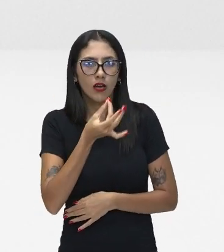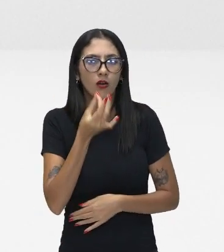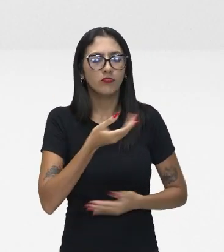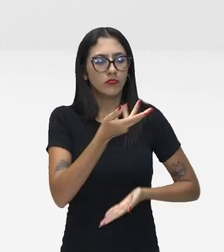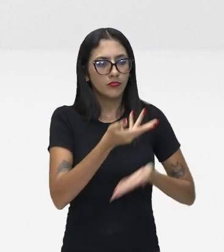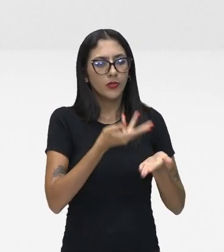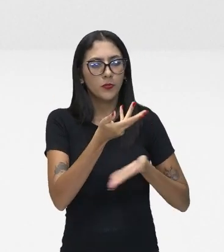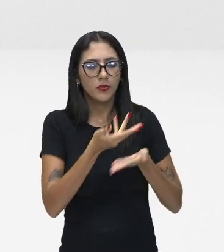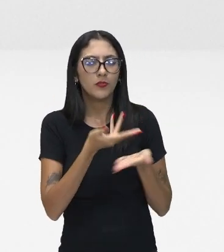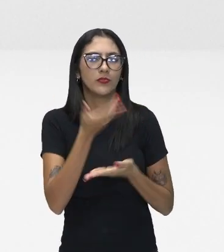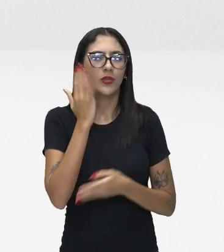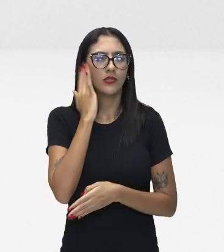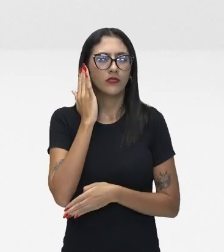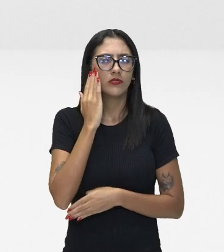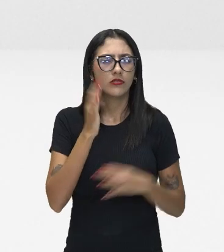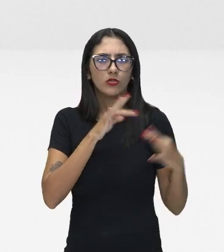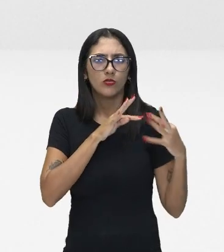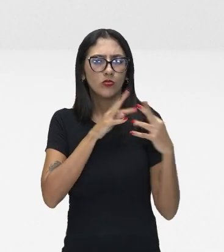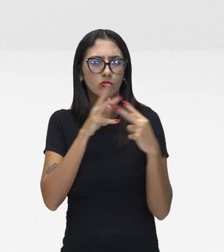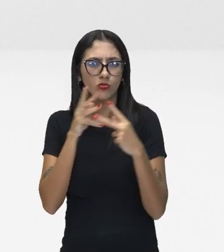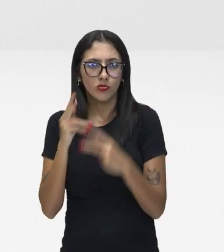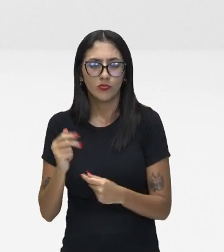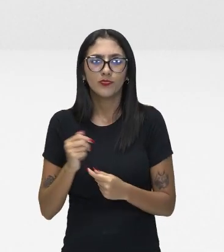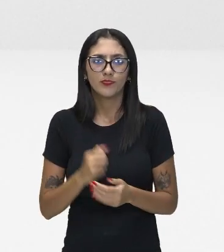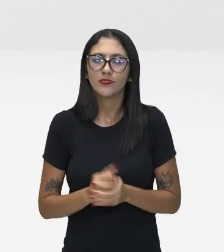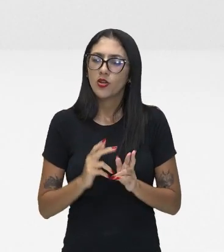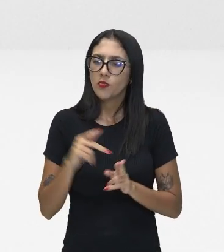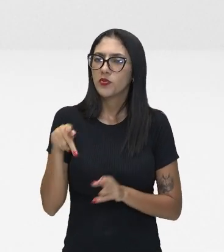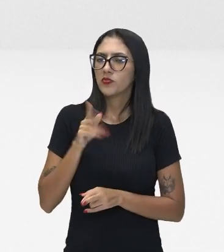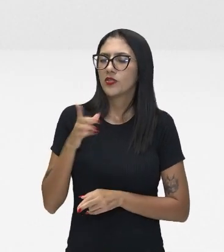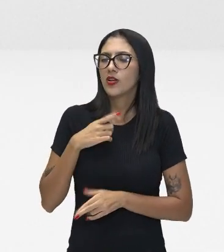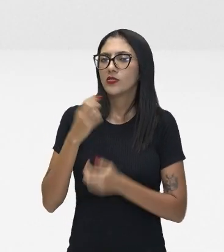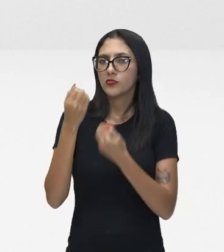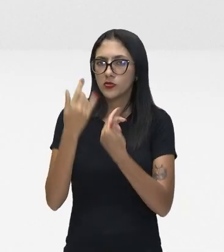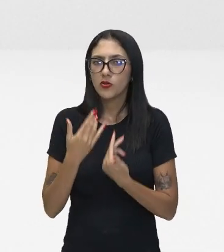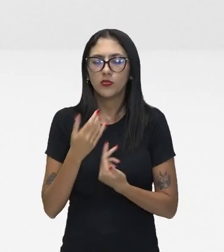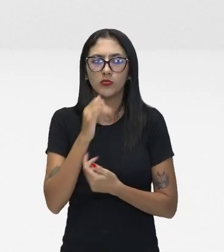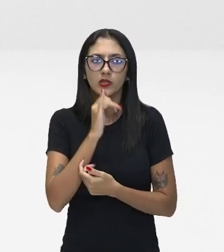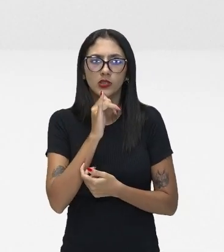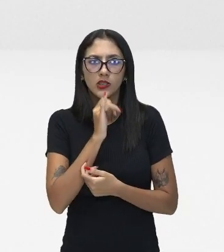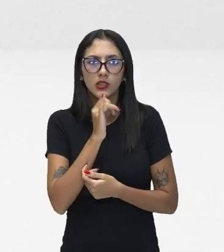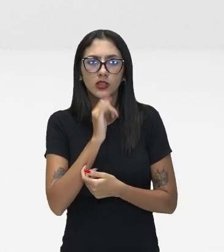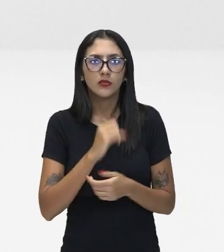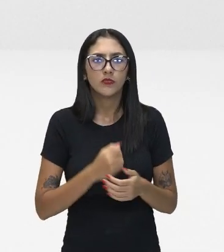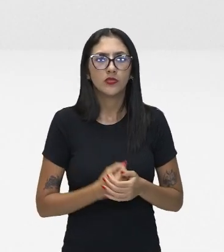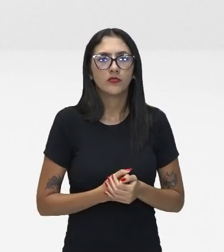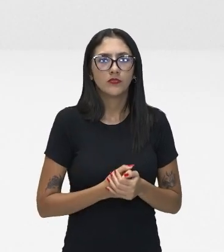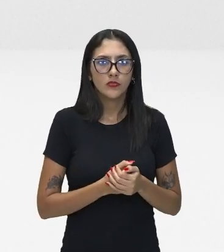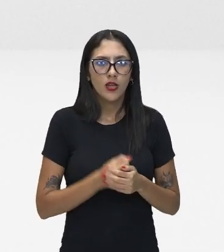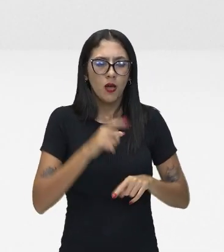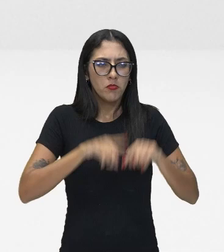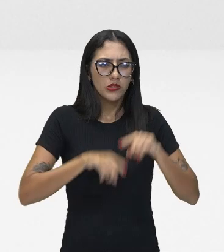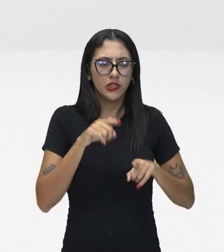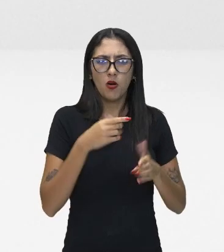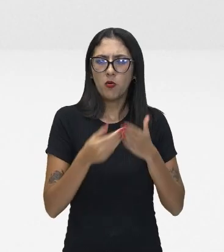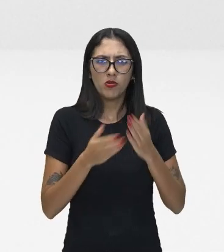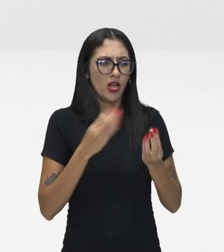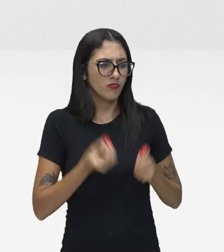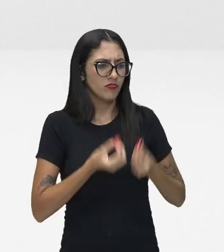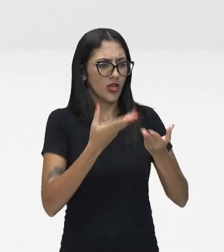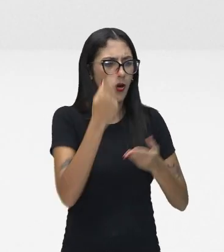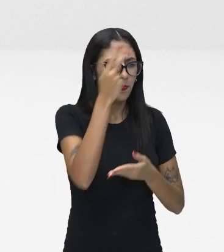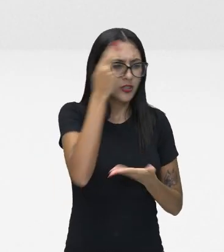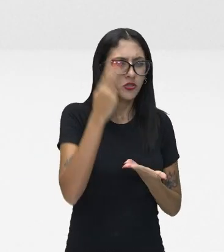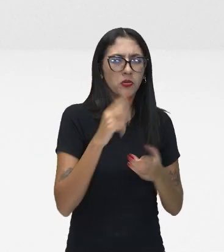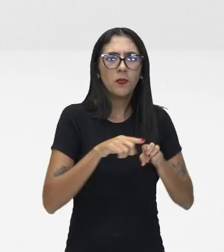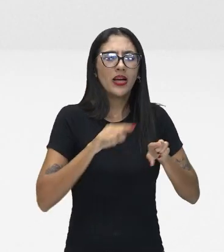nas suas redes sociais, como bem colocou o professor aqui. Você não vai oferecer produtos para pessoas que não têm interesse, certo? Então você